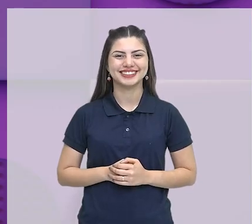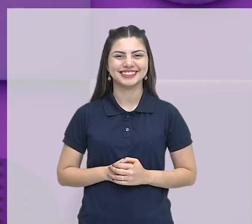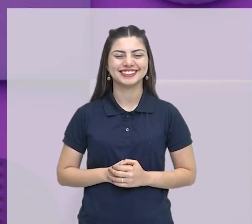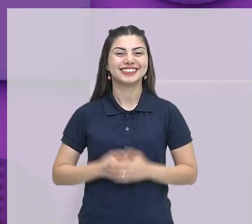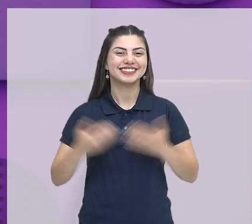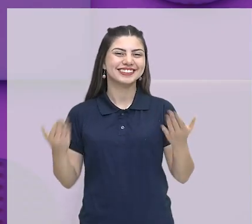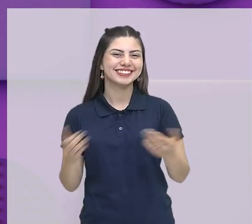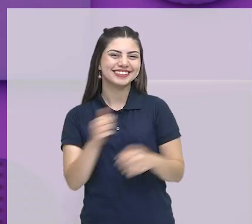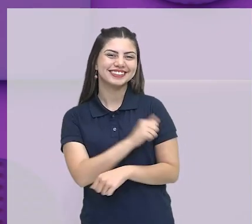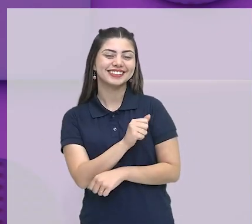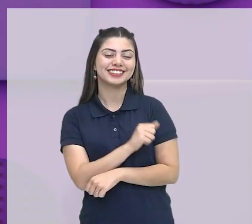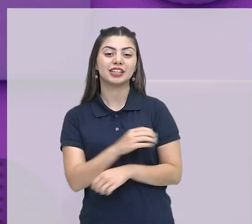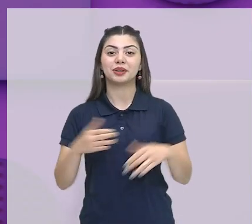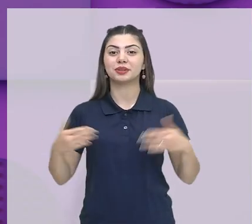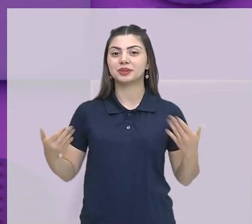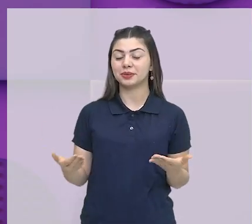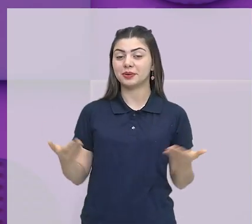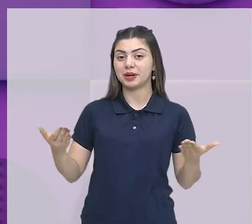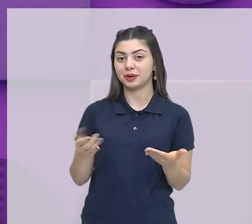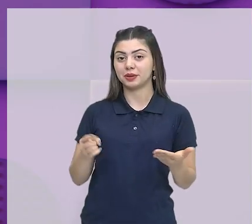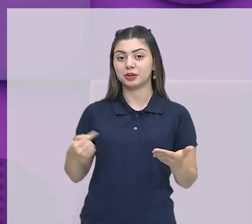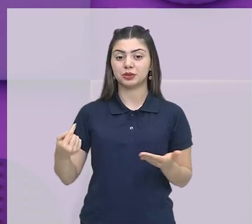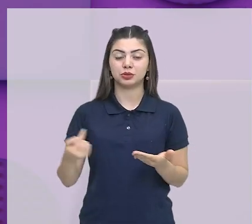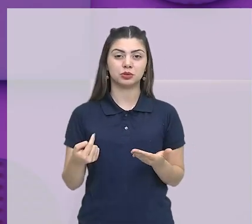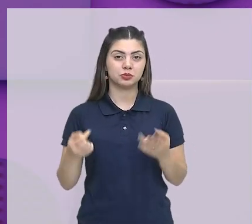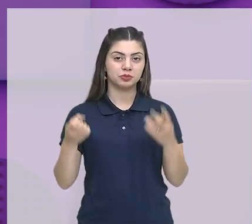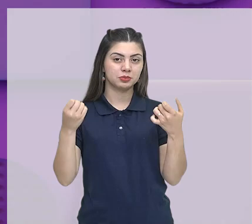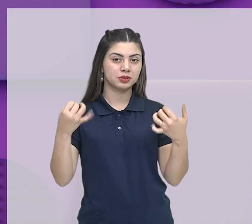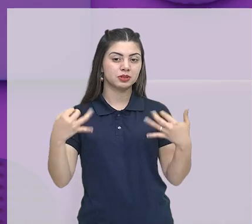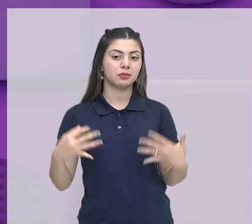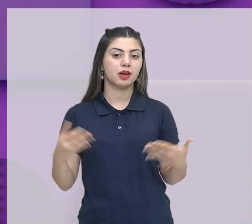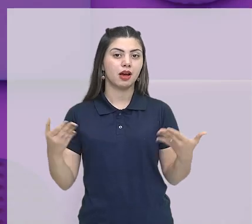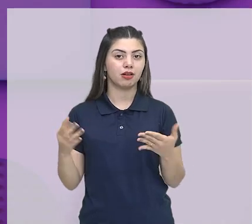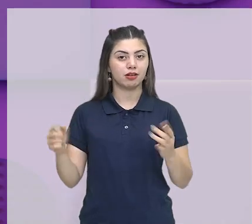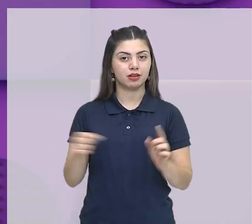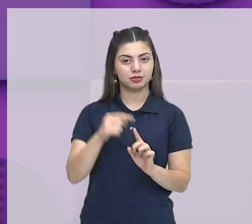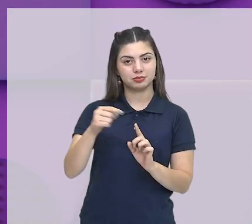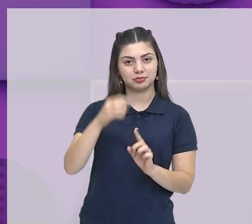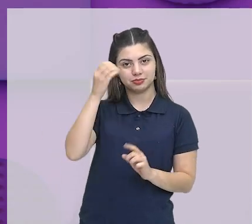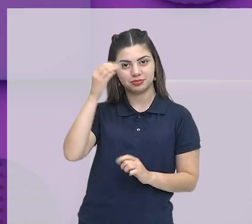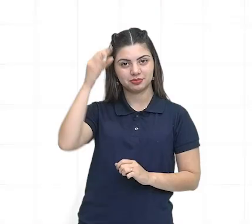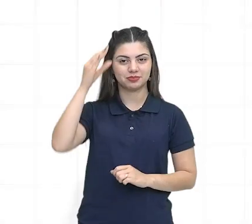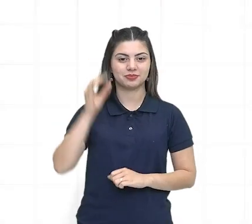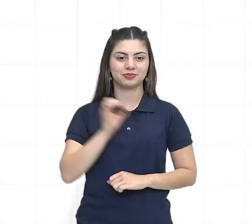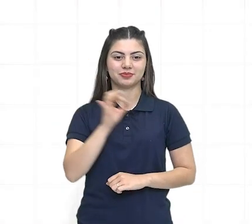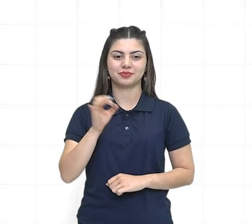Muito bem, queridos alunos, como de praxe, vamos fazer aí a definição desse nosso objeto do conhecimento.